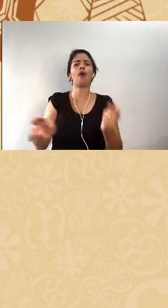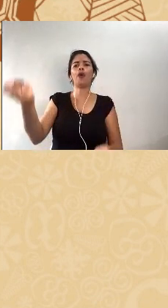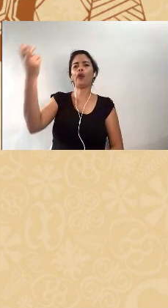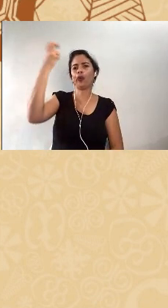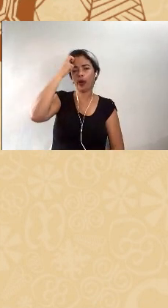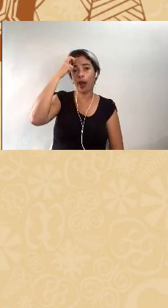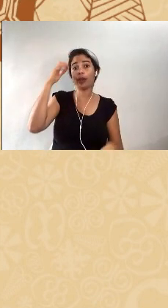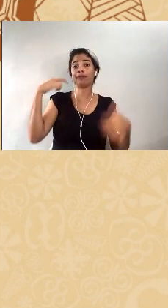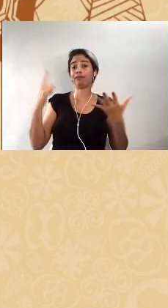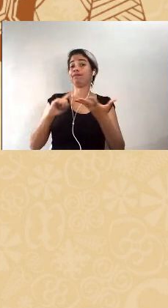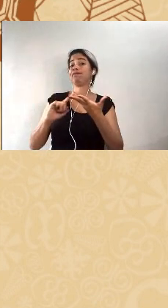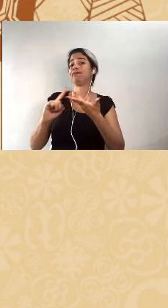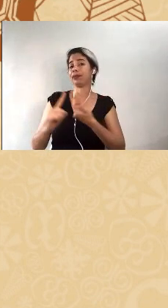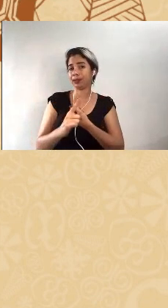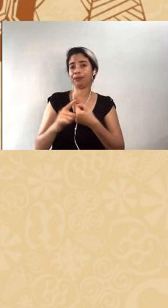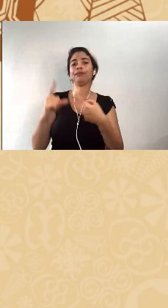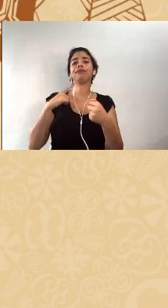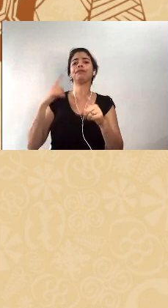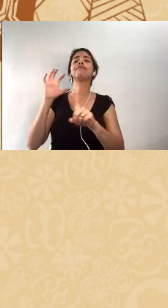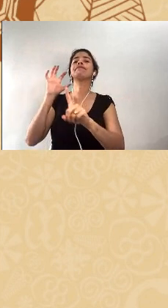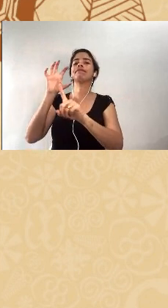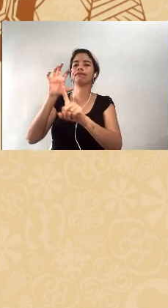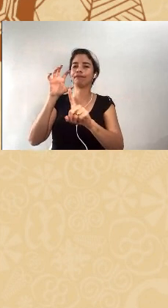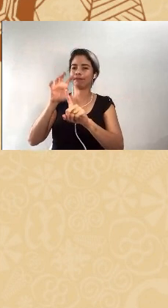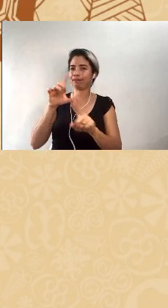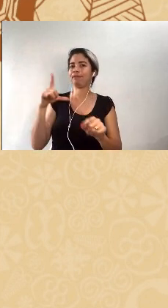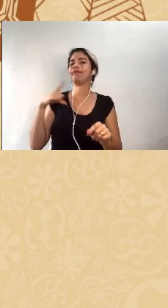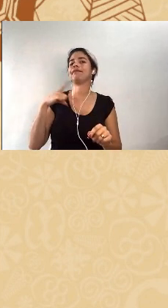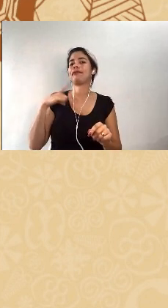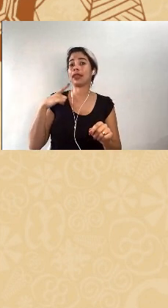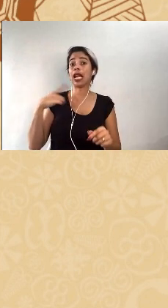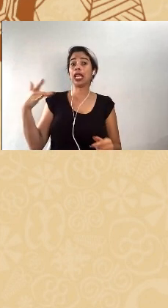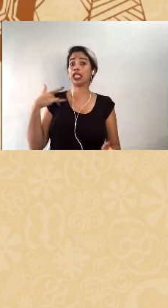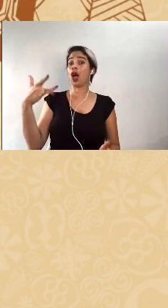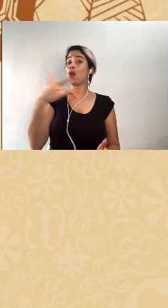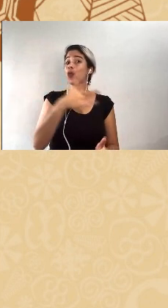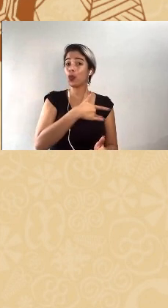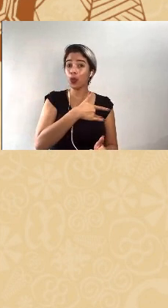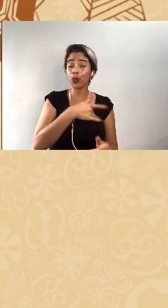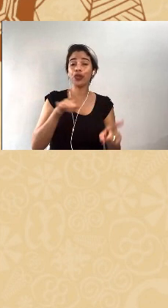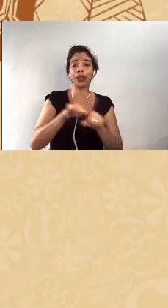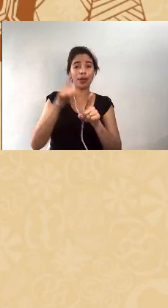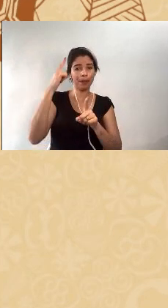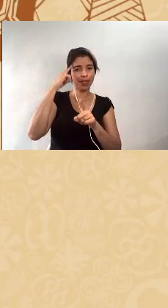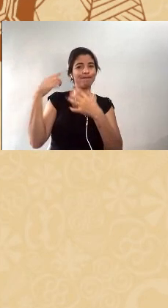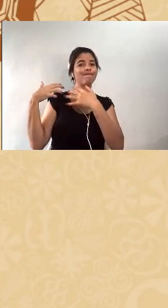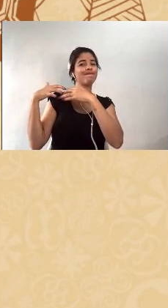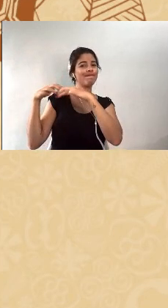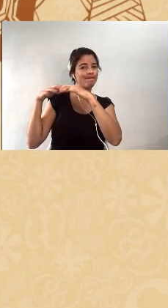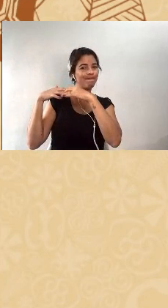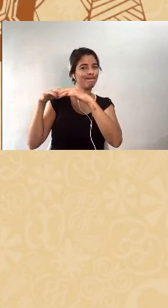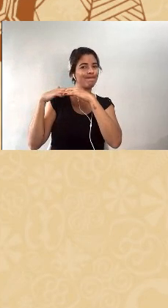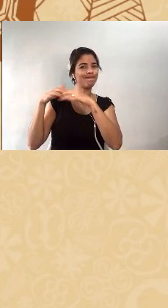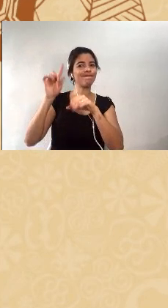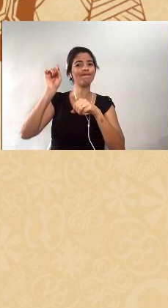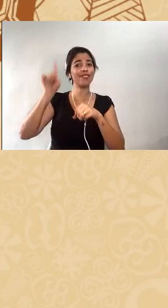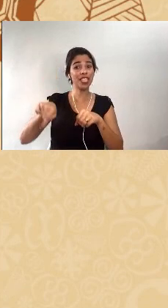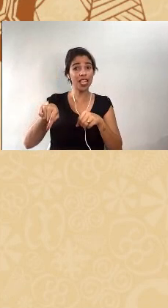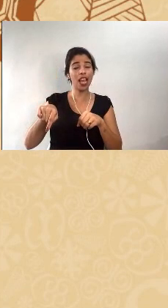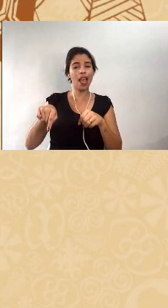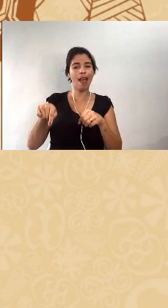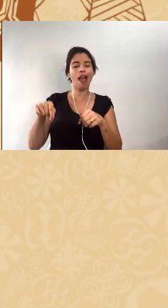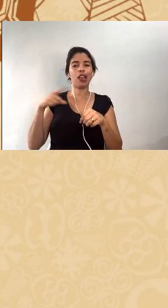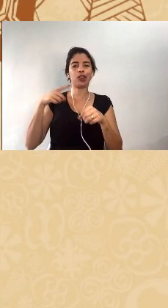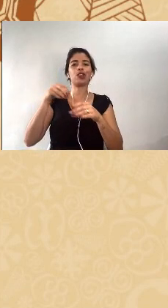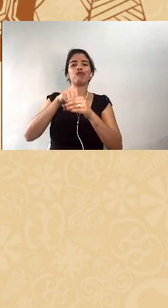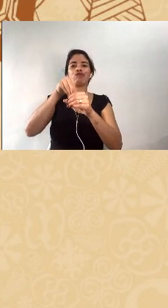deve incluir aqui, né, os efeitos também na saúde, os efeitos psicológicos, né, que toda essa